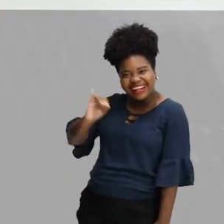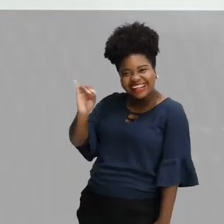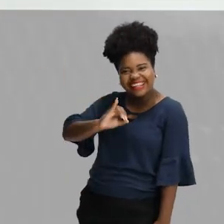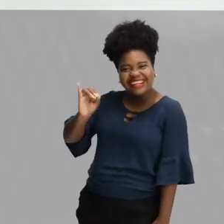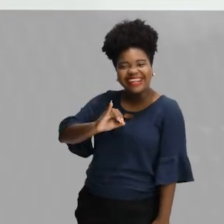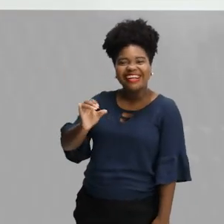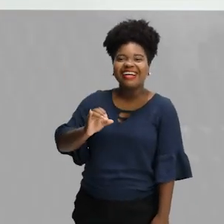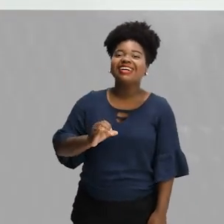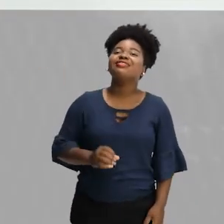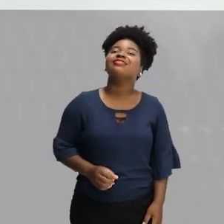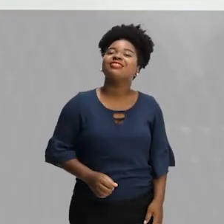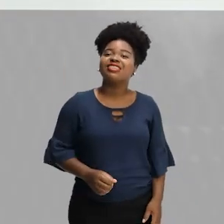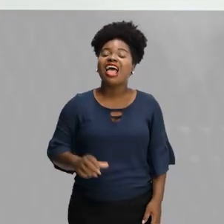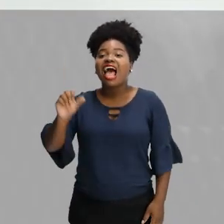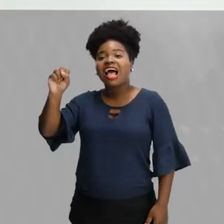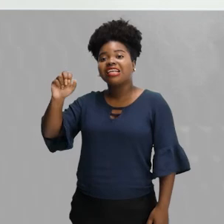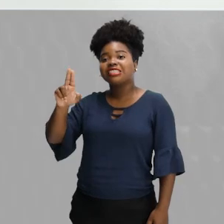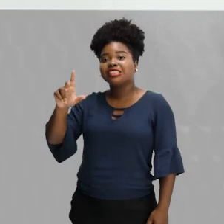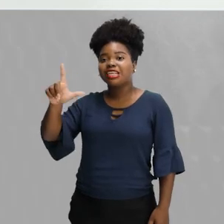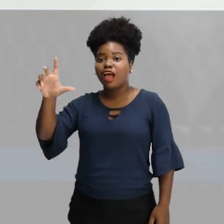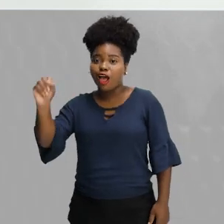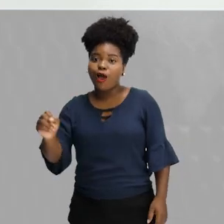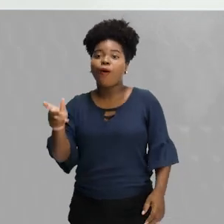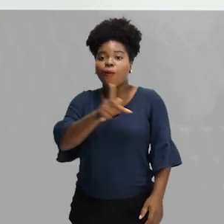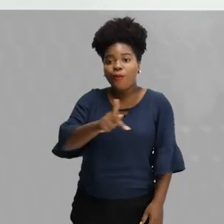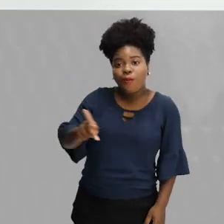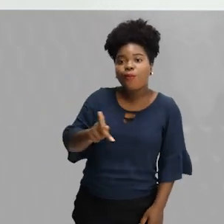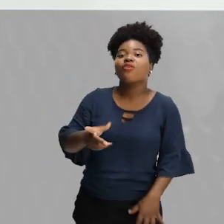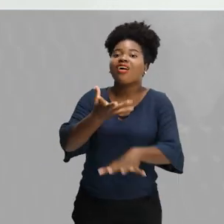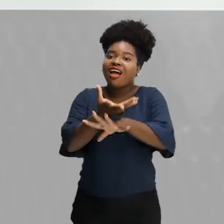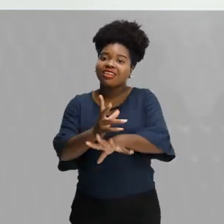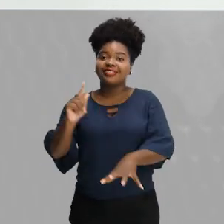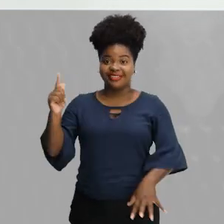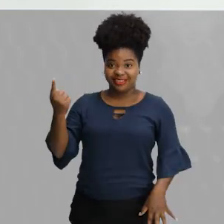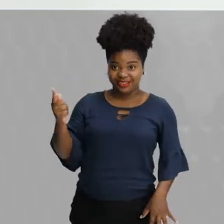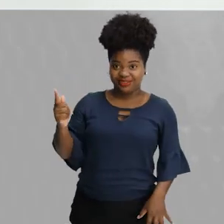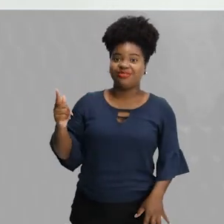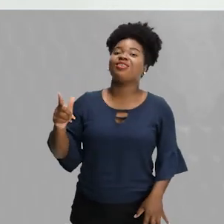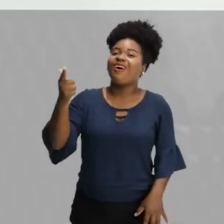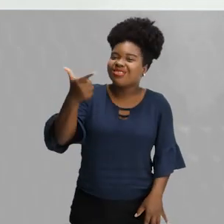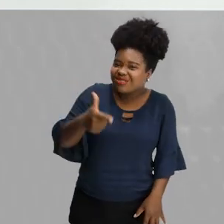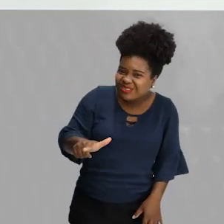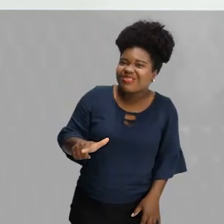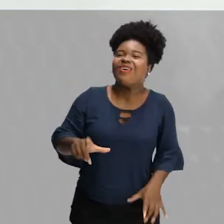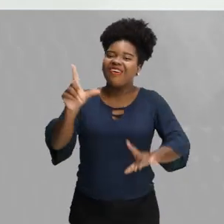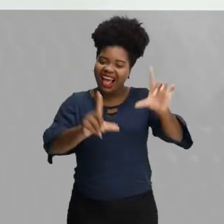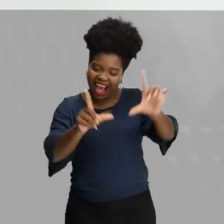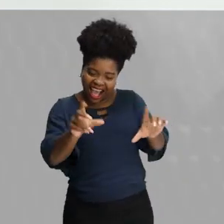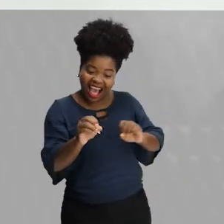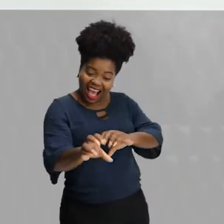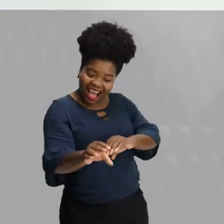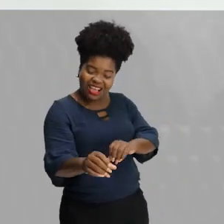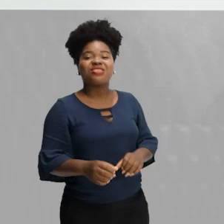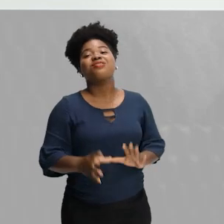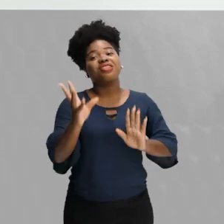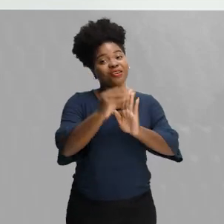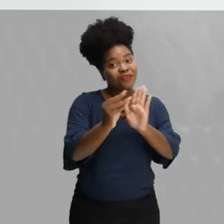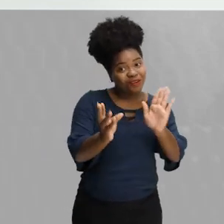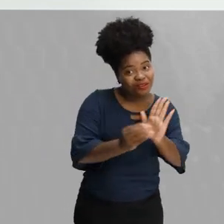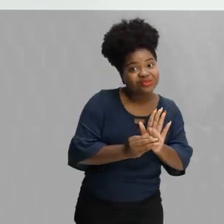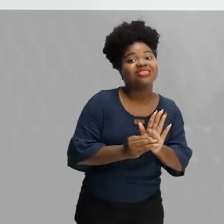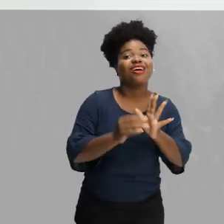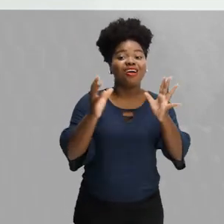Fala, galerinha, olha aí, ó, Saulo Formiga, professor de Geografia, aqui de volta na TV Educação para trazer para você conteúdo de